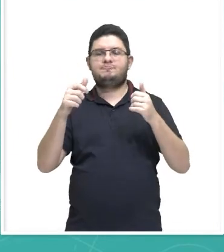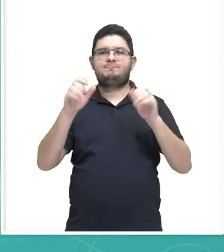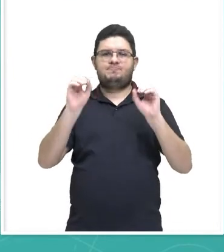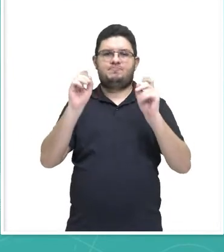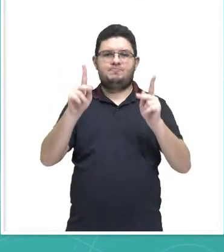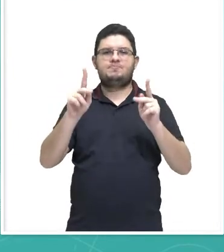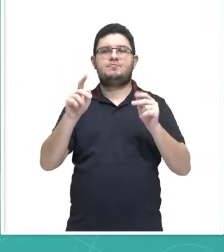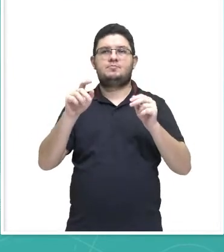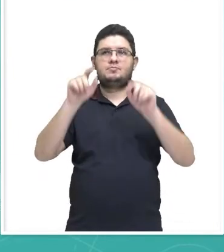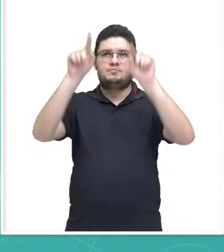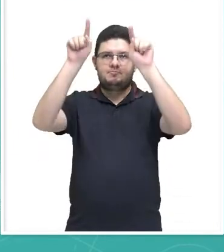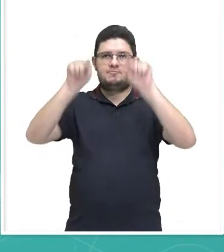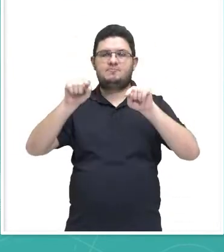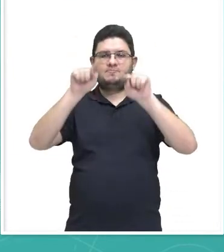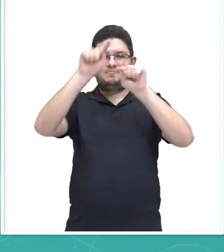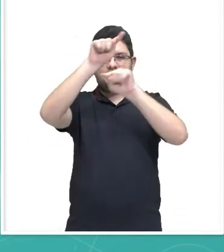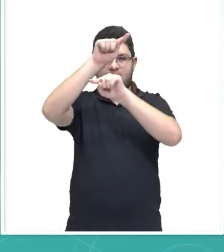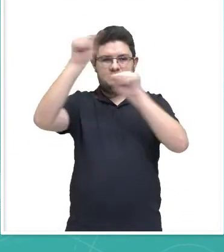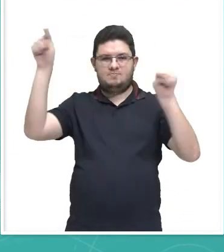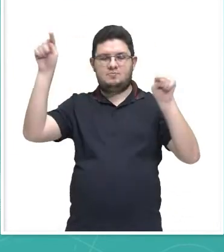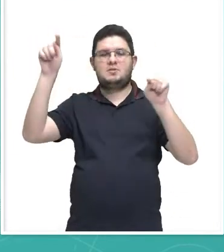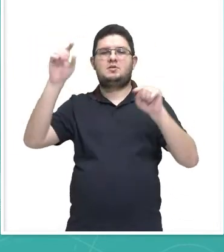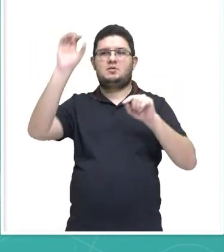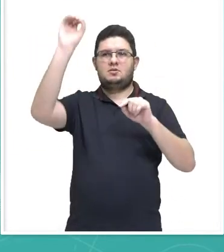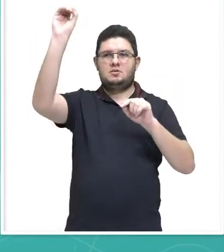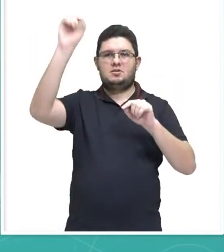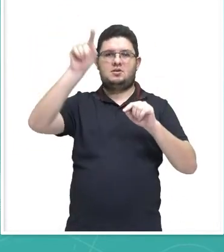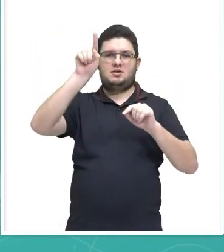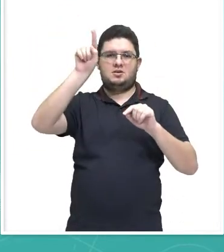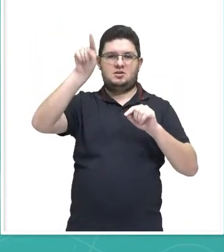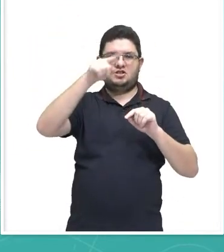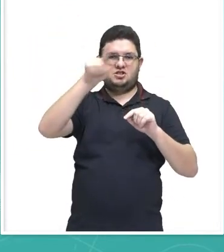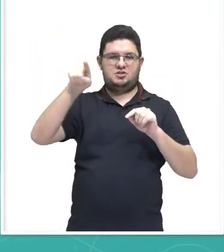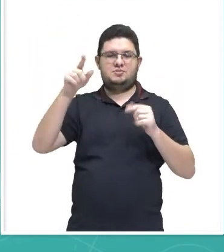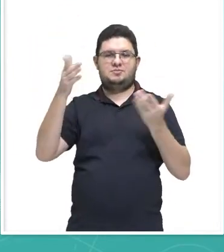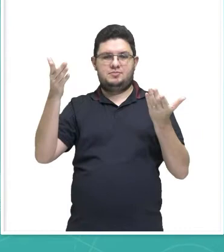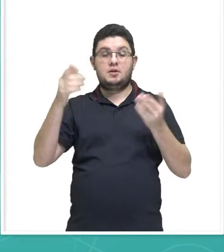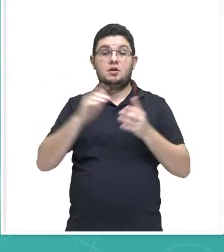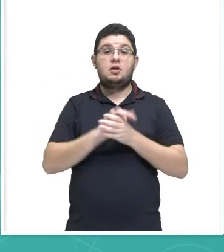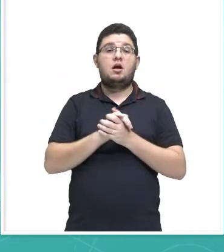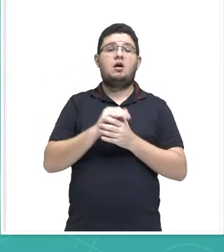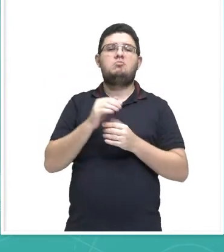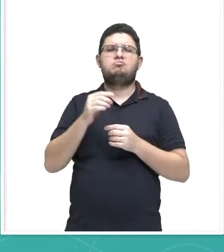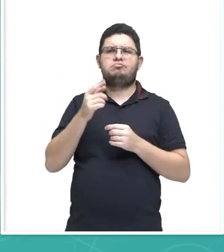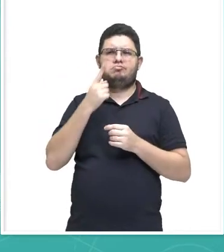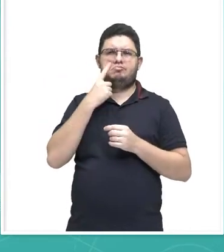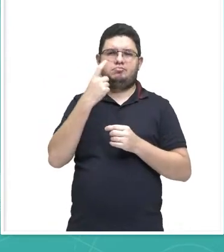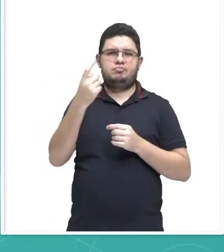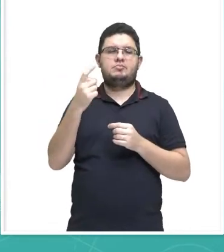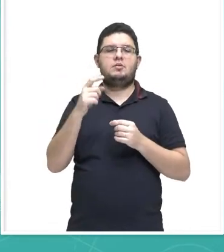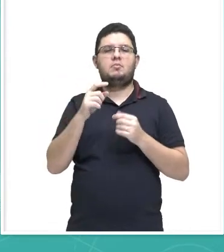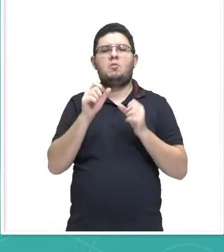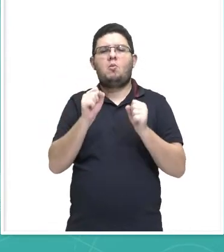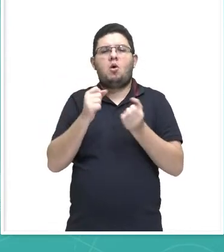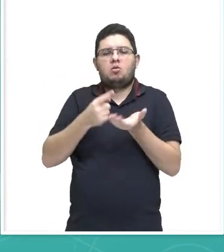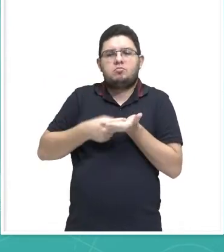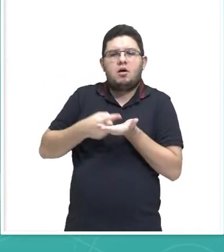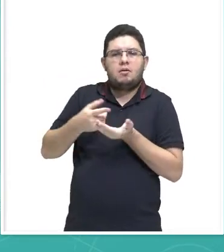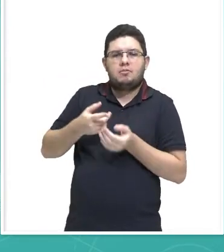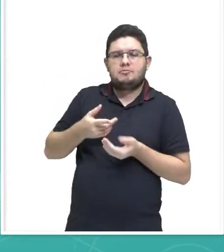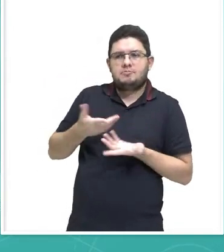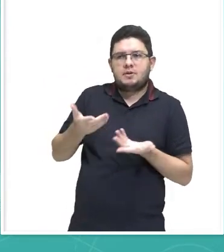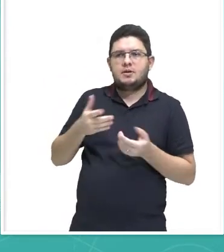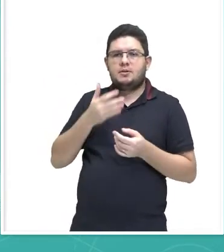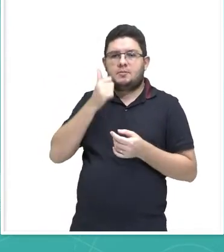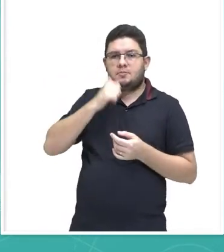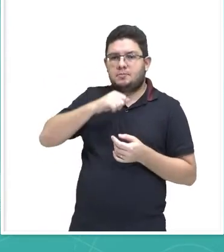jogo da velha. Esse jogo é interessantíssimo, porque dá para a gente fazer aí na nossa casa, chamar o nosso pai, a nossa mãe,